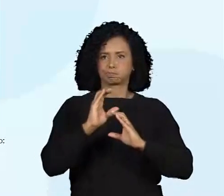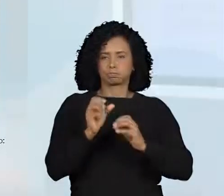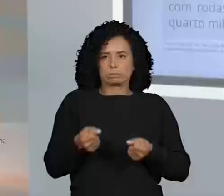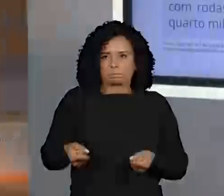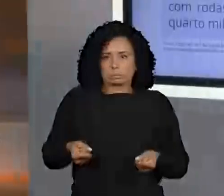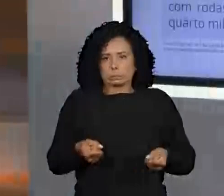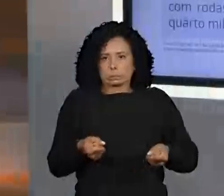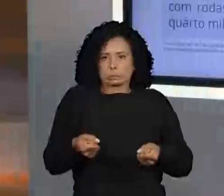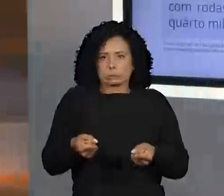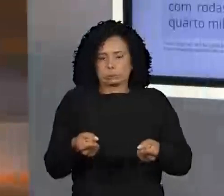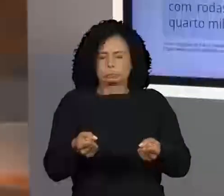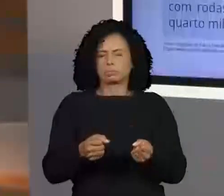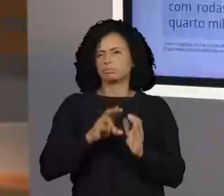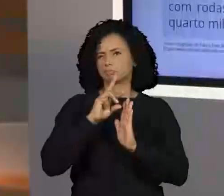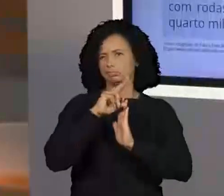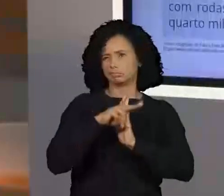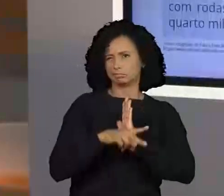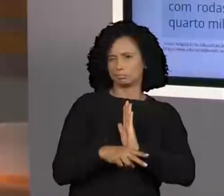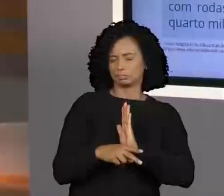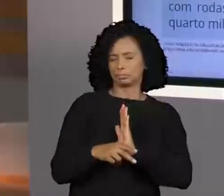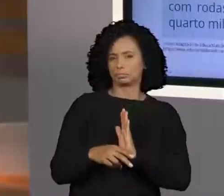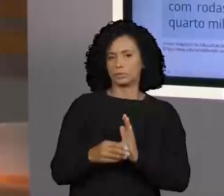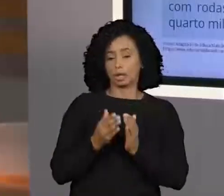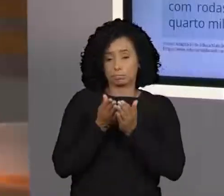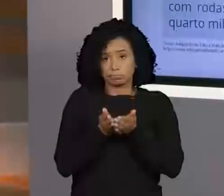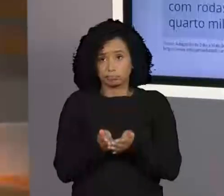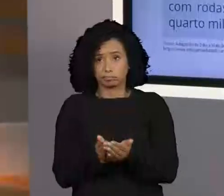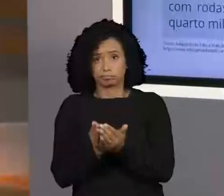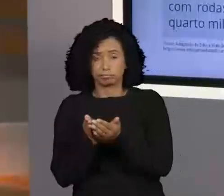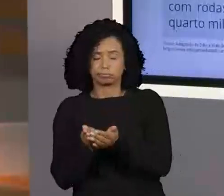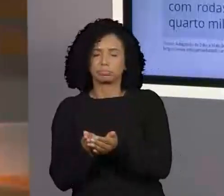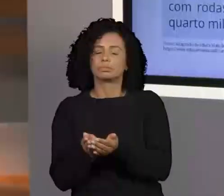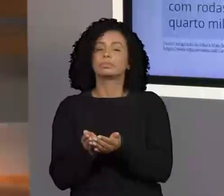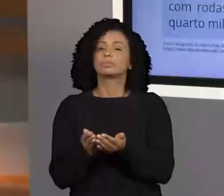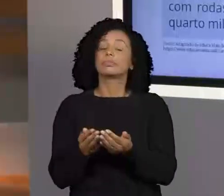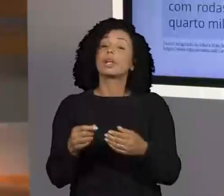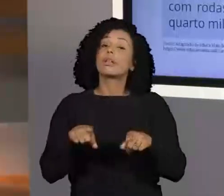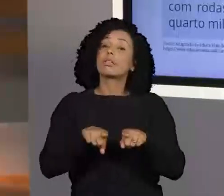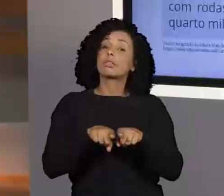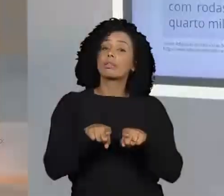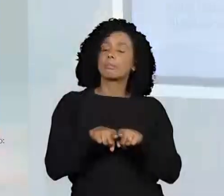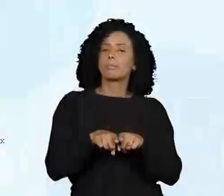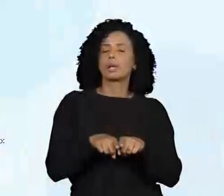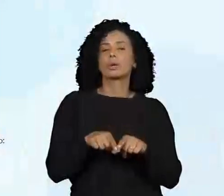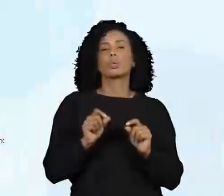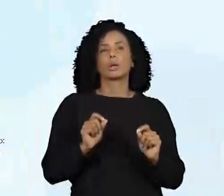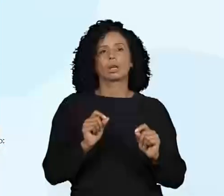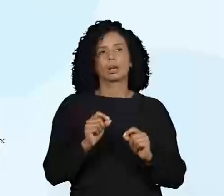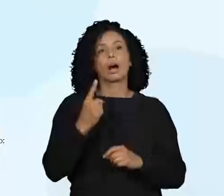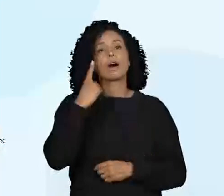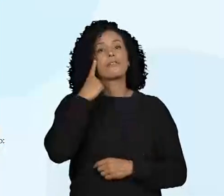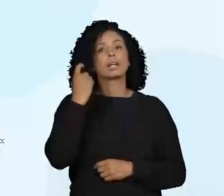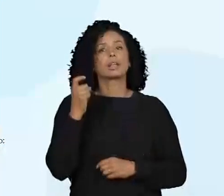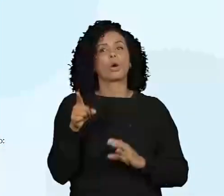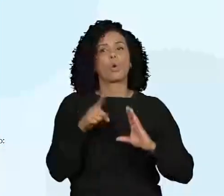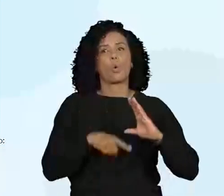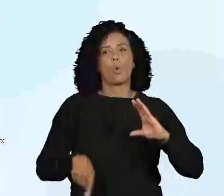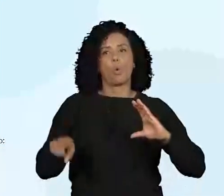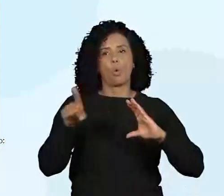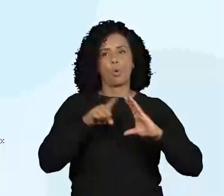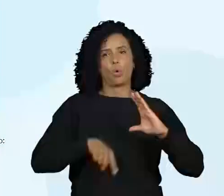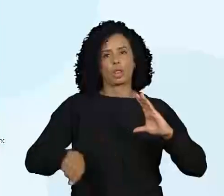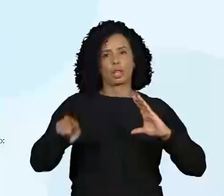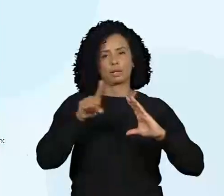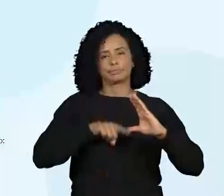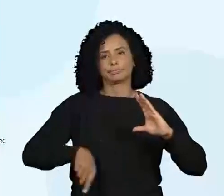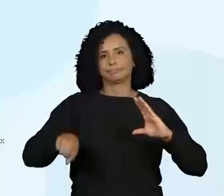aí do transporte também. E fala sobre a criação de algo que foi muito importante. A criação da roda provocou